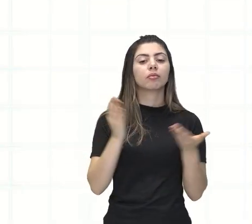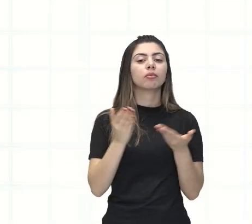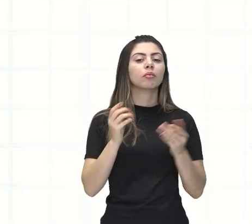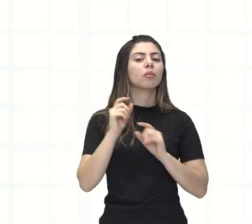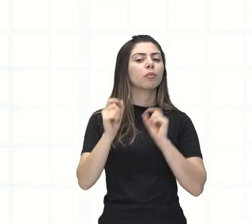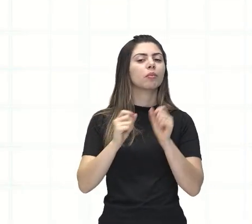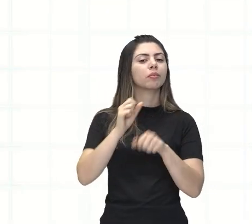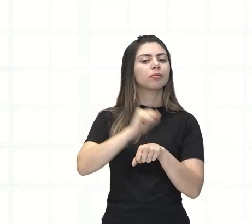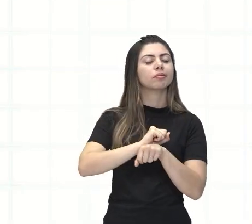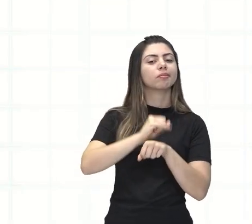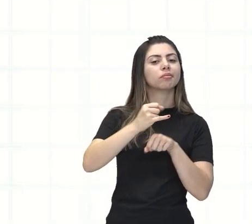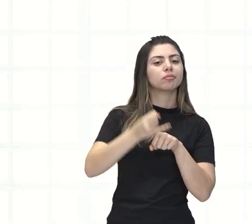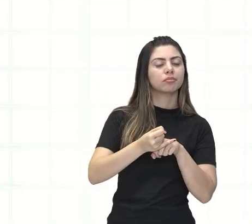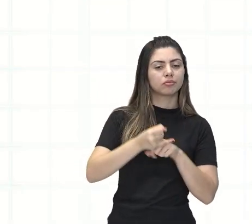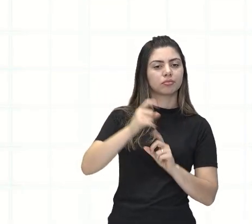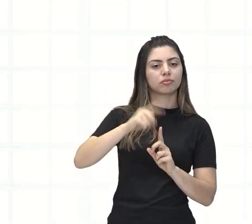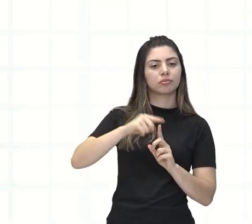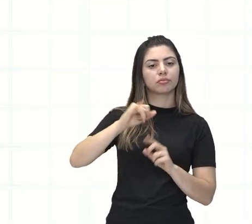adjetivos